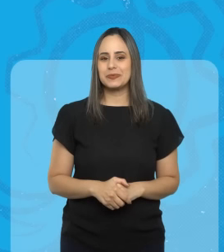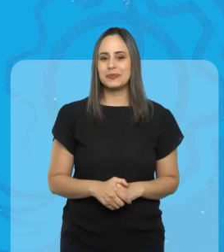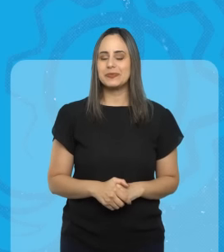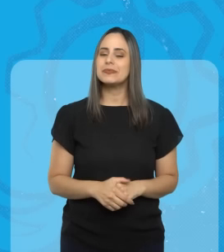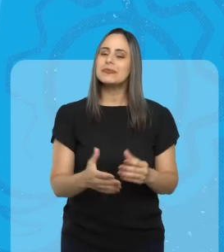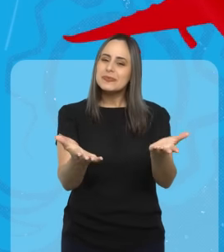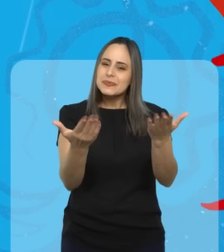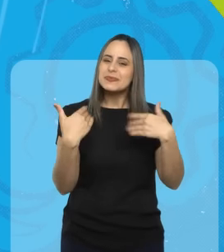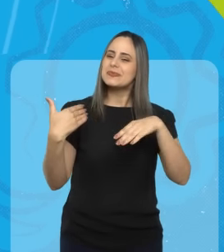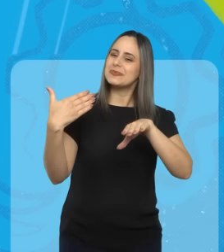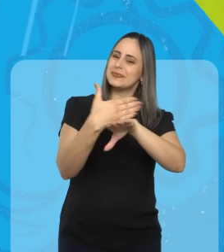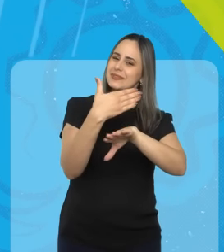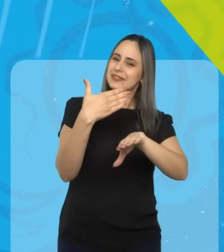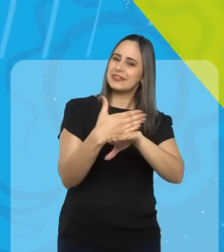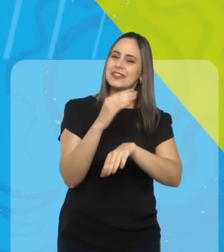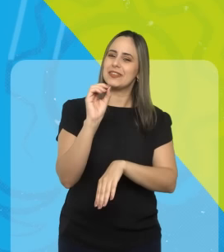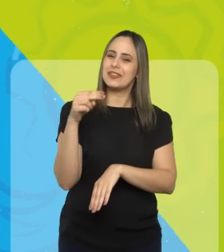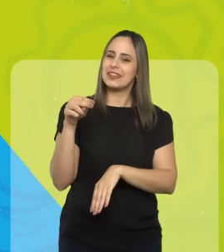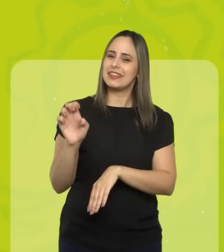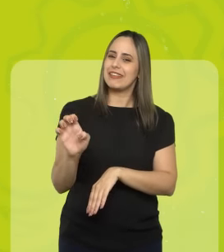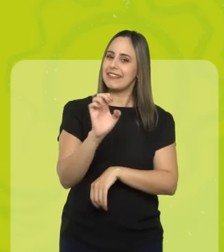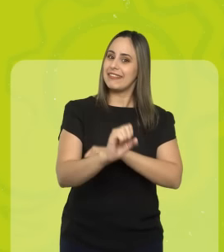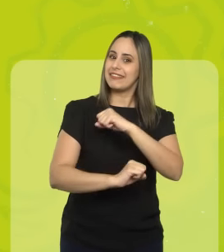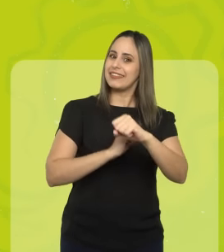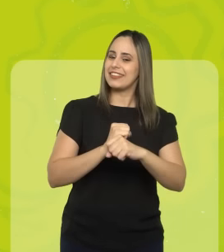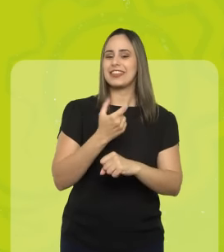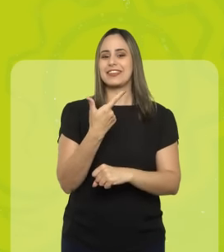Faça parte da ONE 2024.